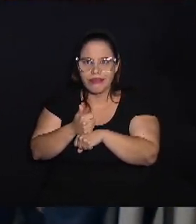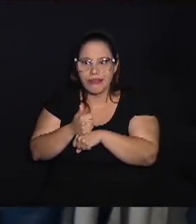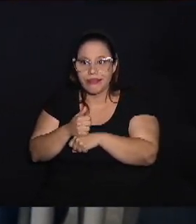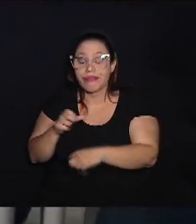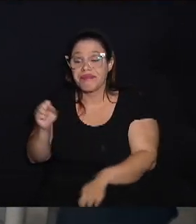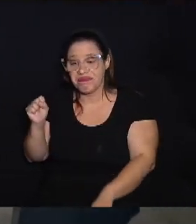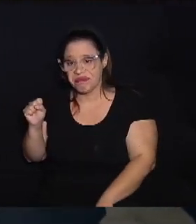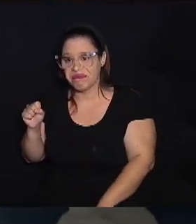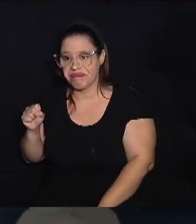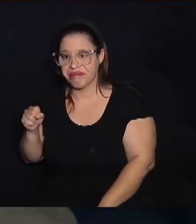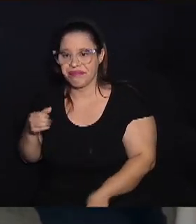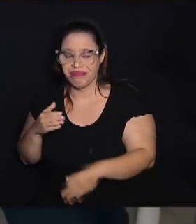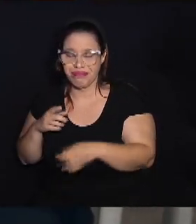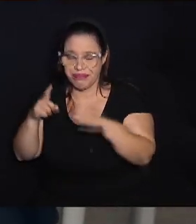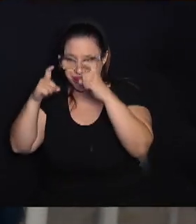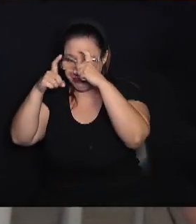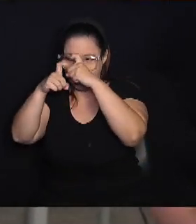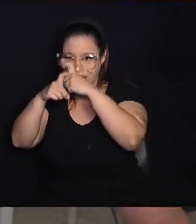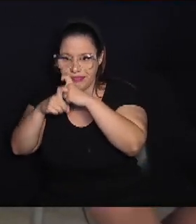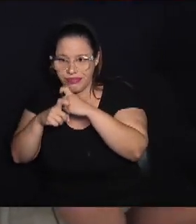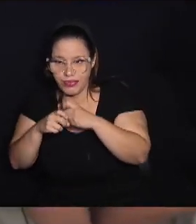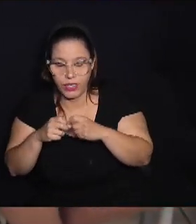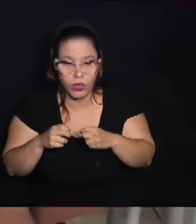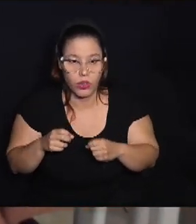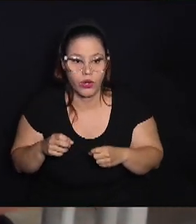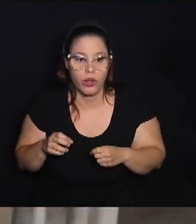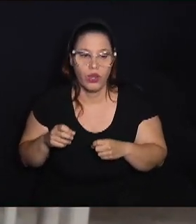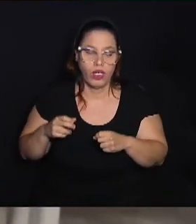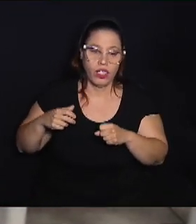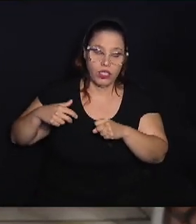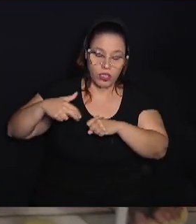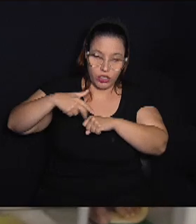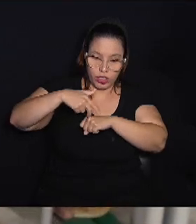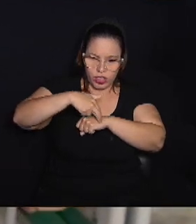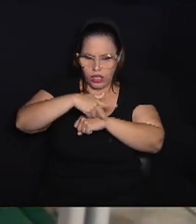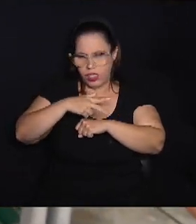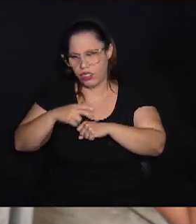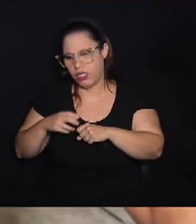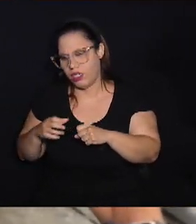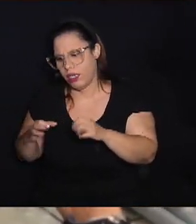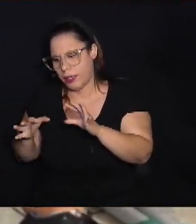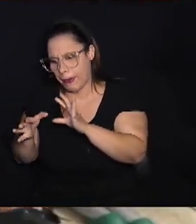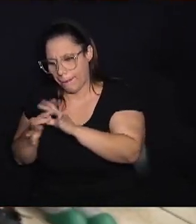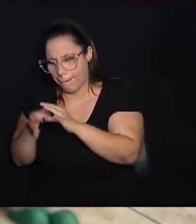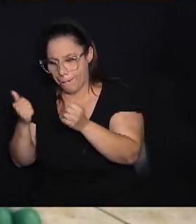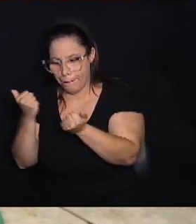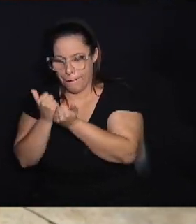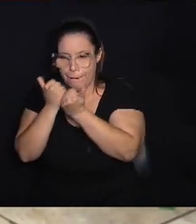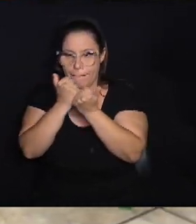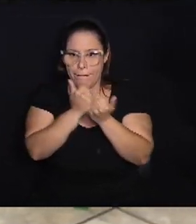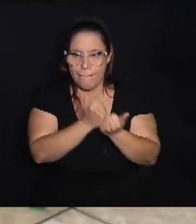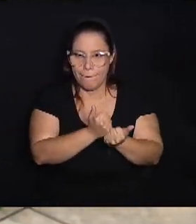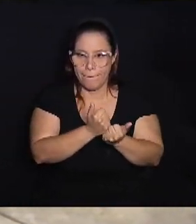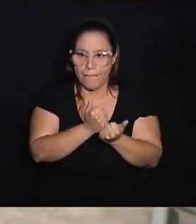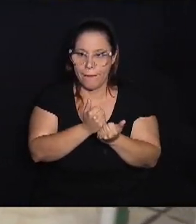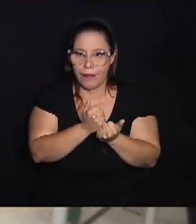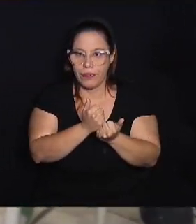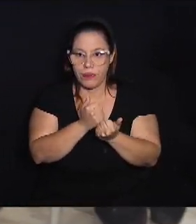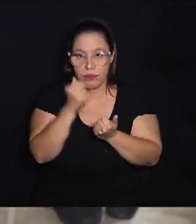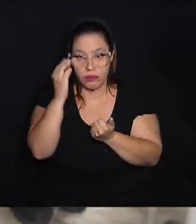Sim, tem desde o desafio da gente correr atrás de patrocínio, né? De parcerias para a gente ter o pagamento. Esse é o desafio, pelo